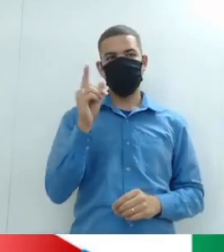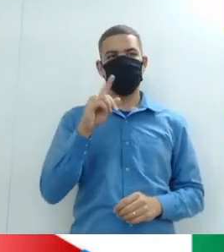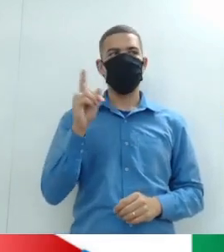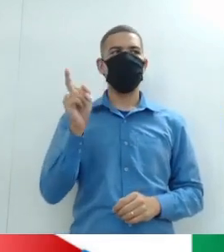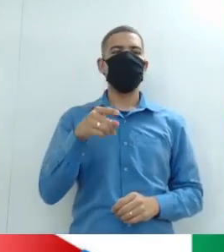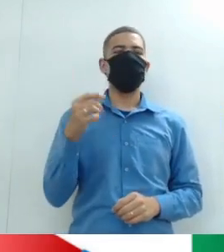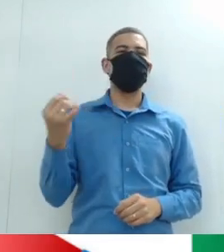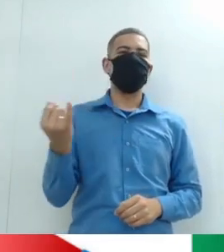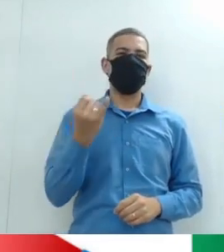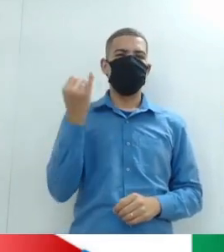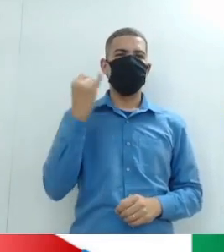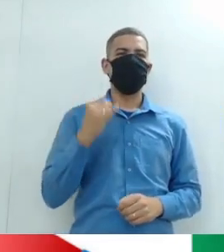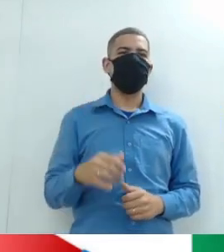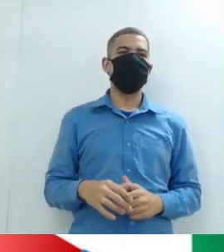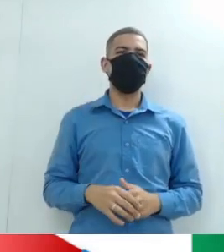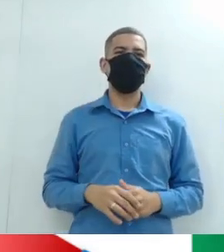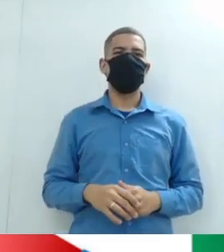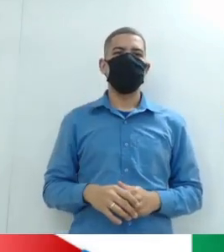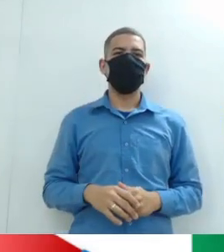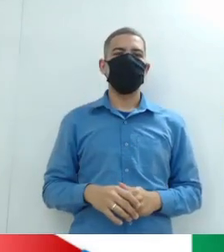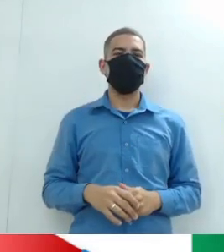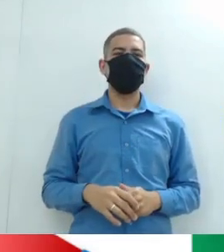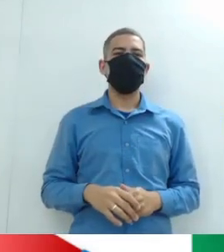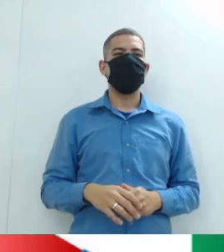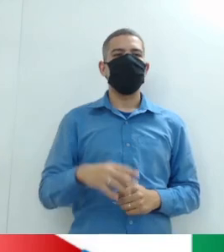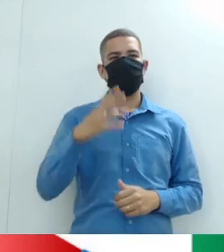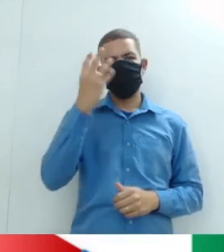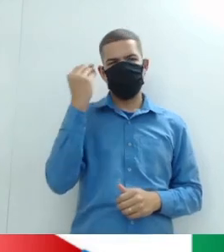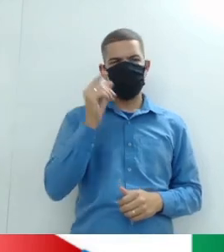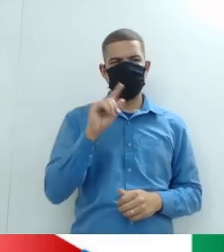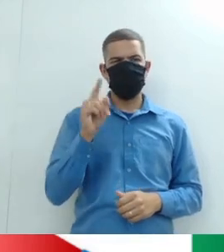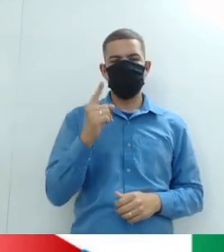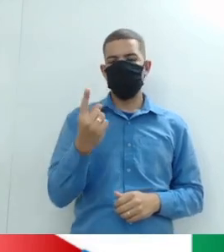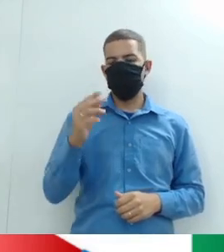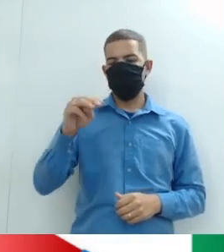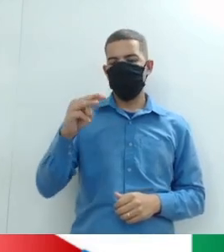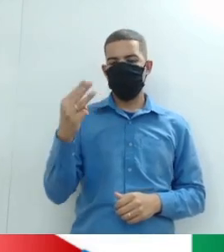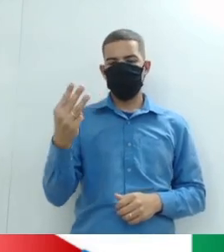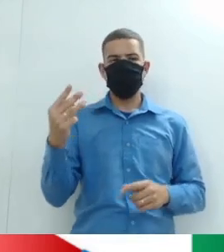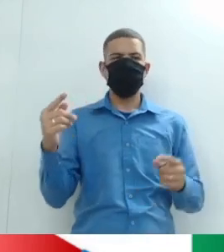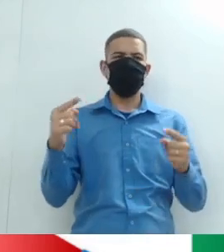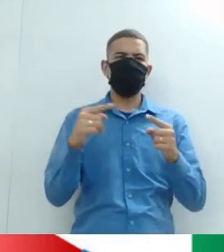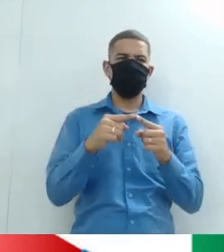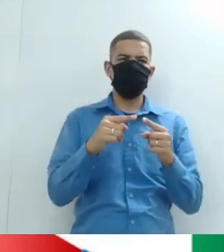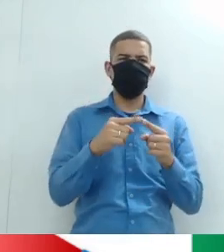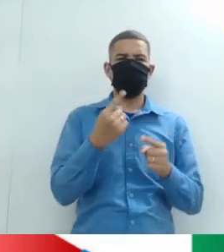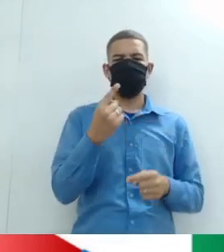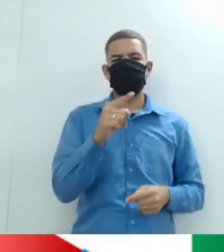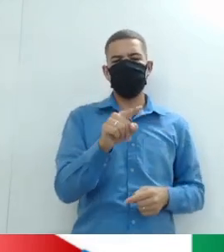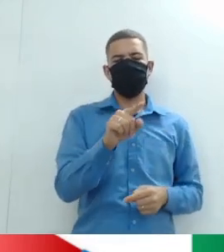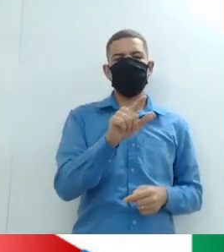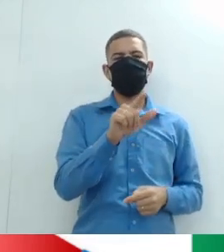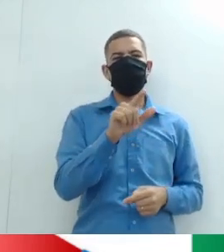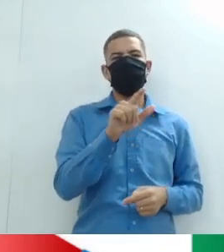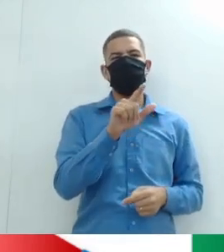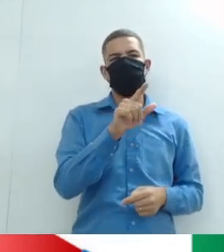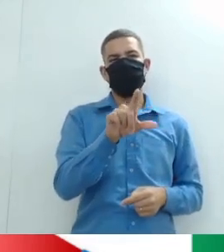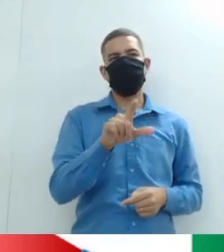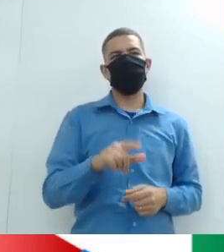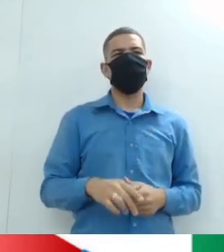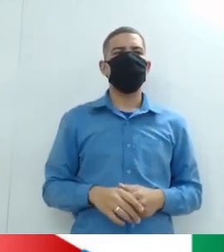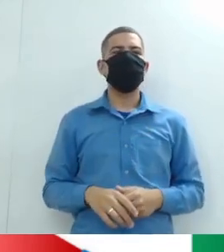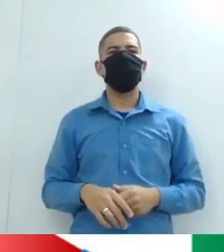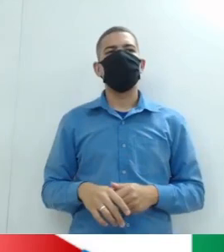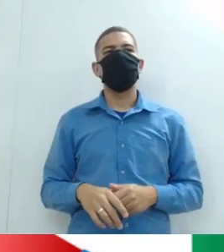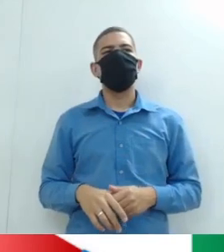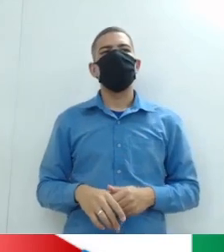é muito importante, ok? E não esquece, 1 metro cúbico é igual a 1000 litros. Fechou?